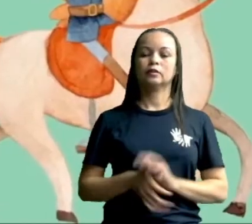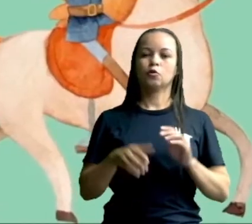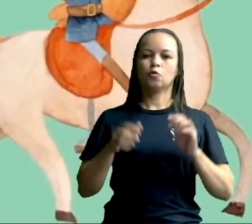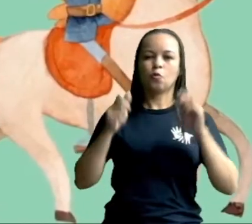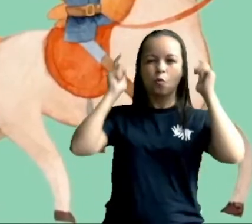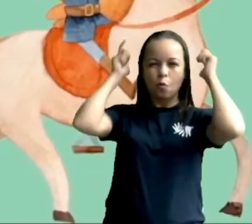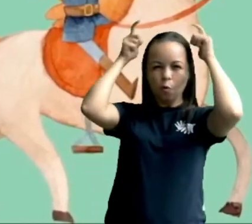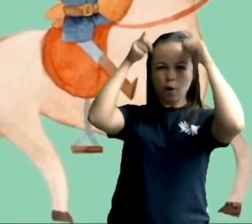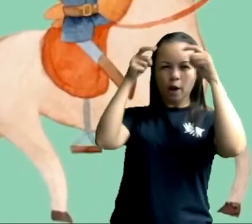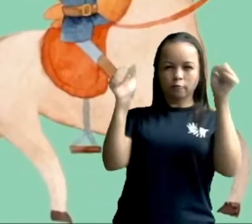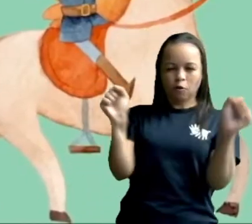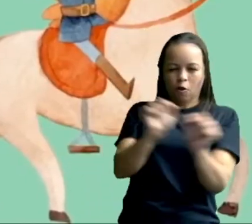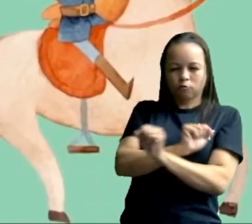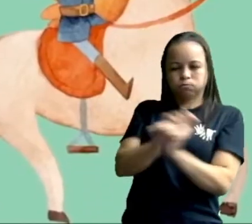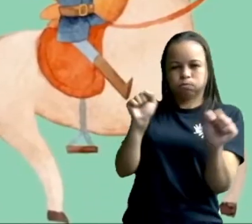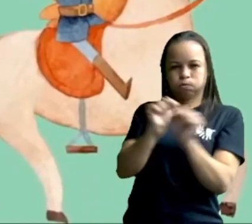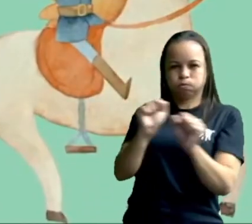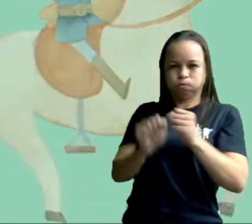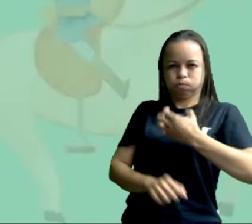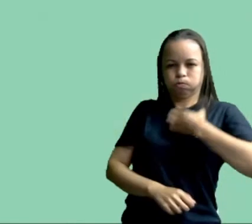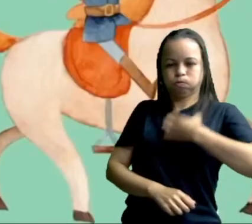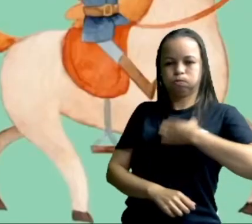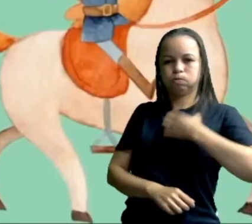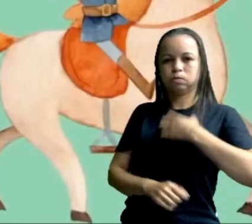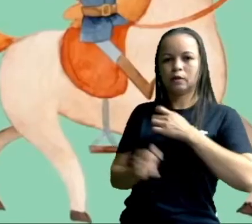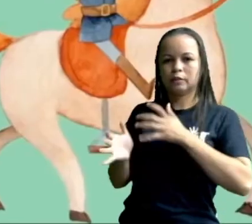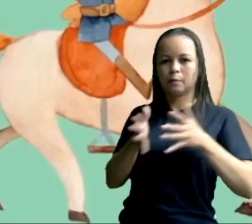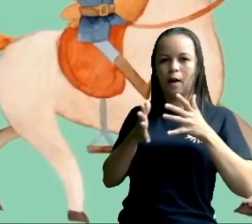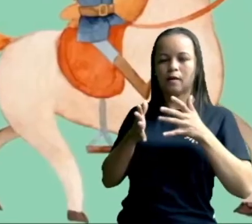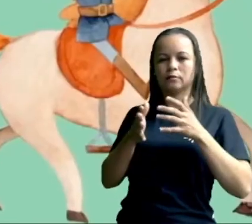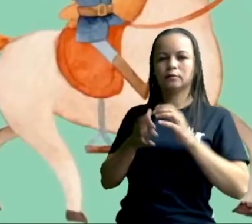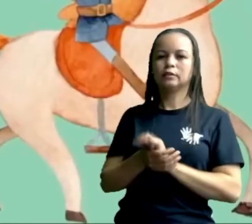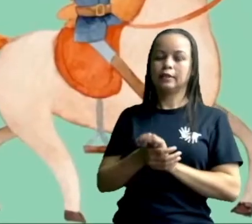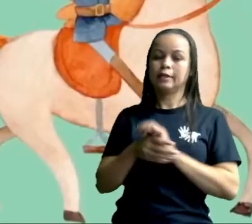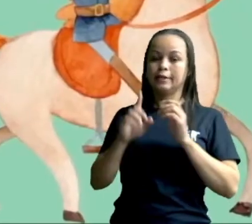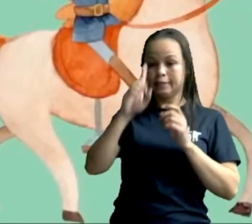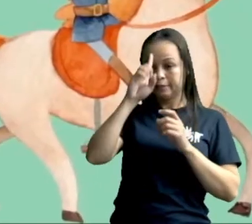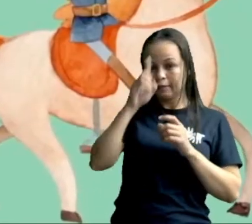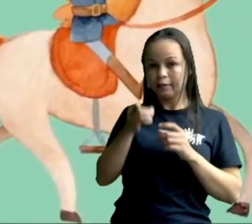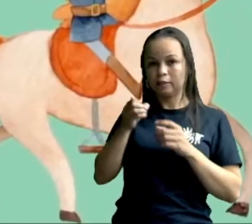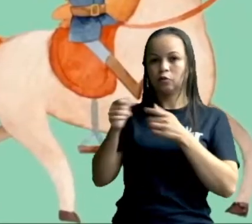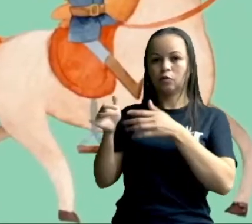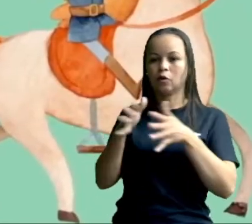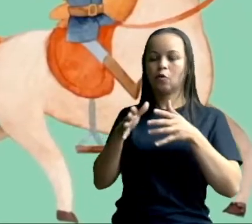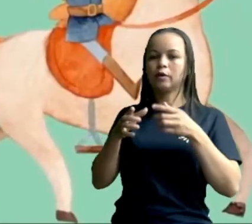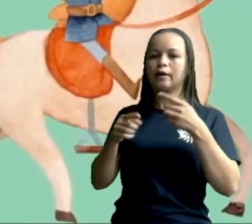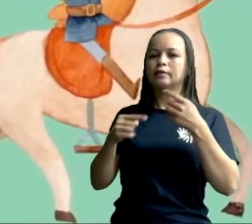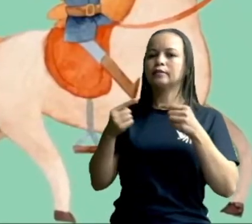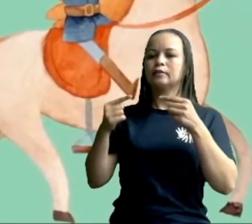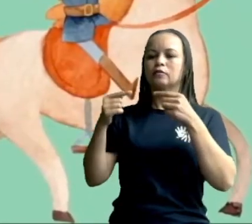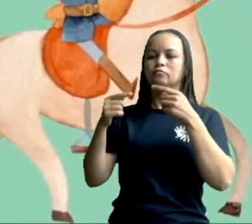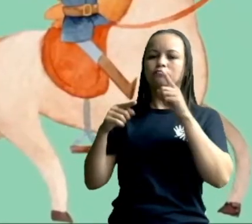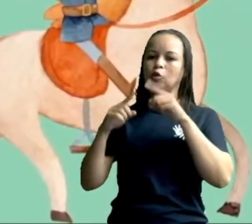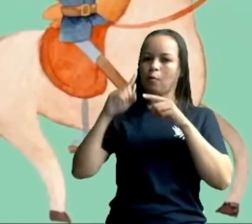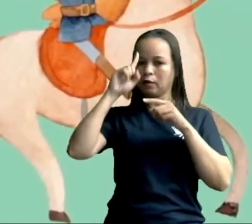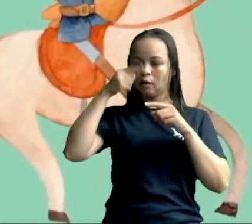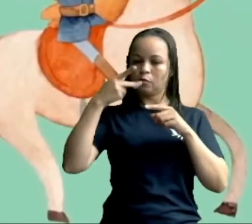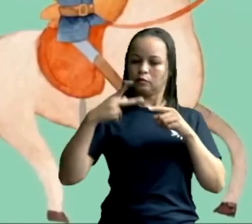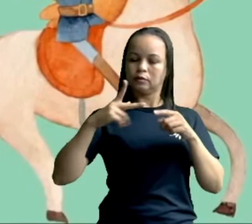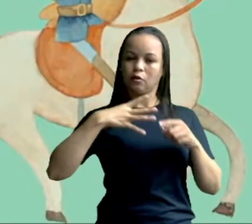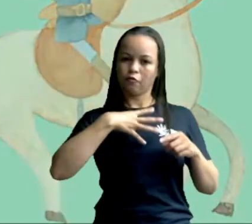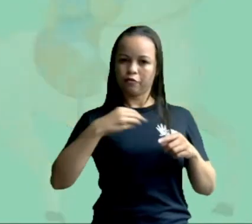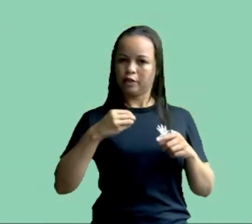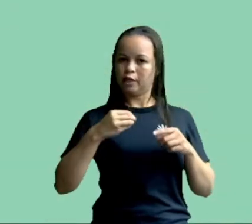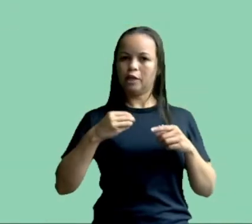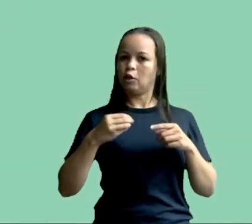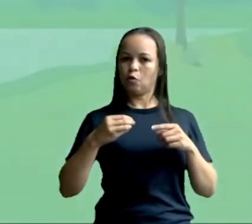João VI ficou furioso após essa declaração e decretou que qualquer decisão tomada por seu filho não